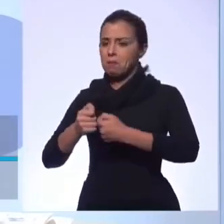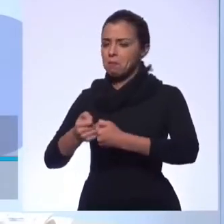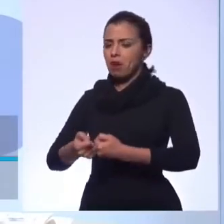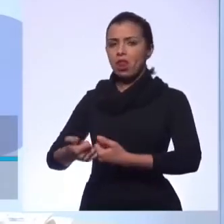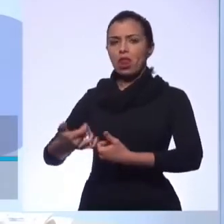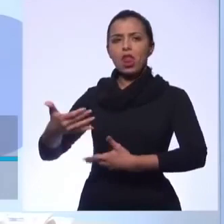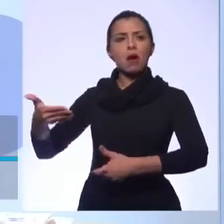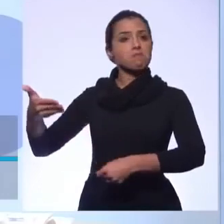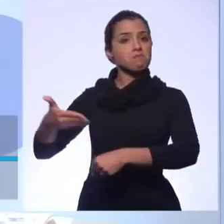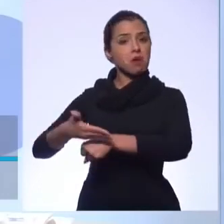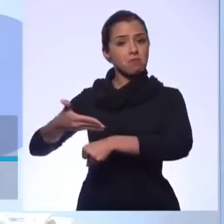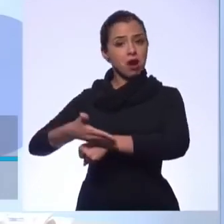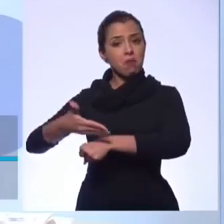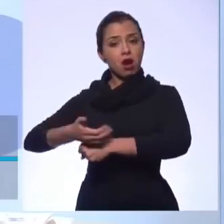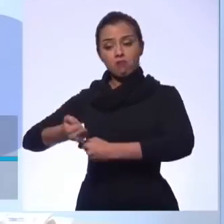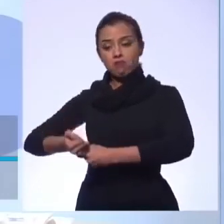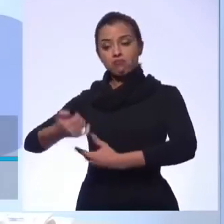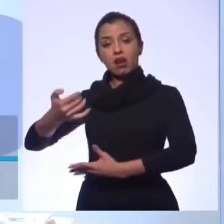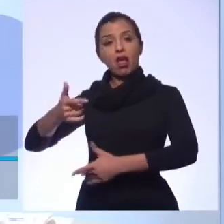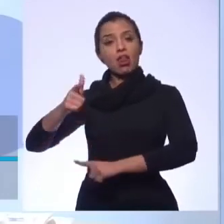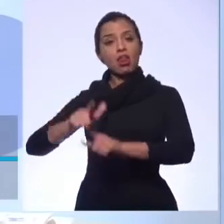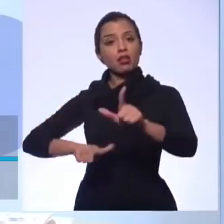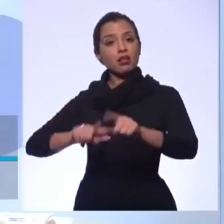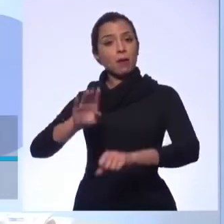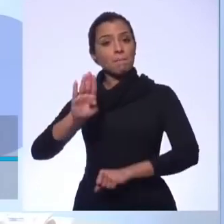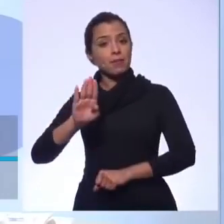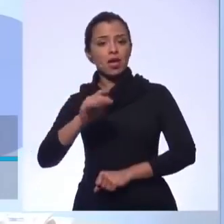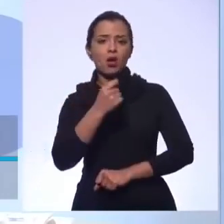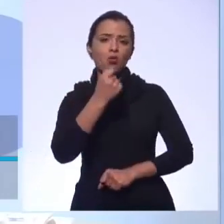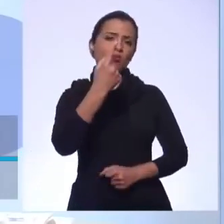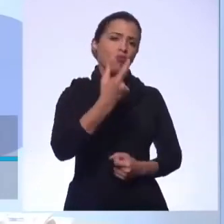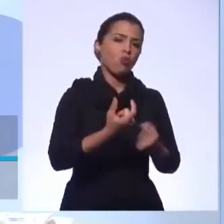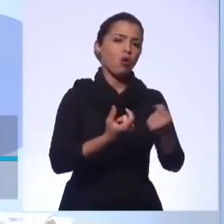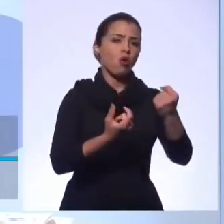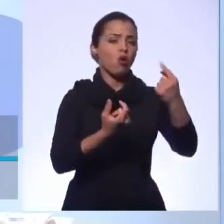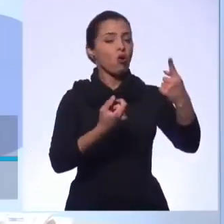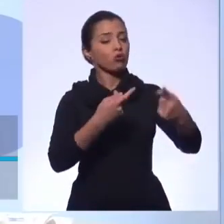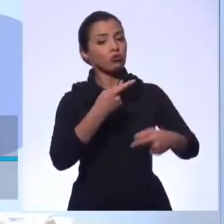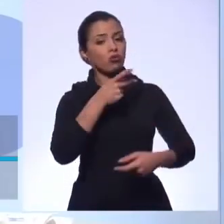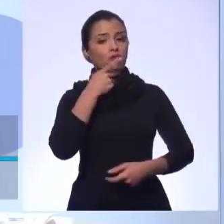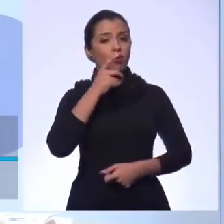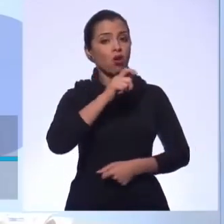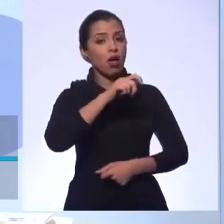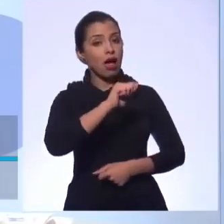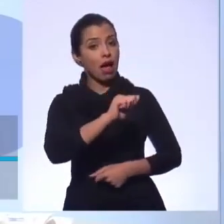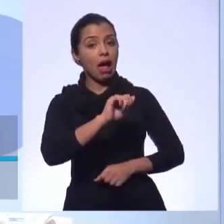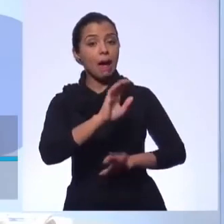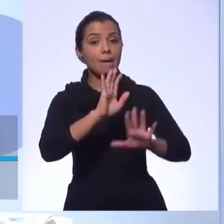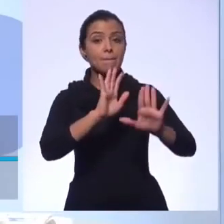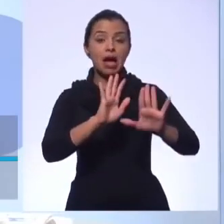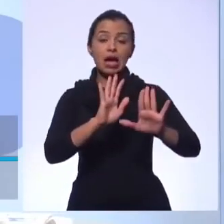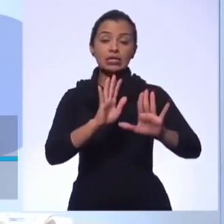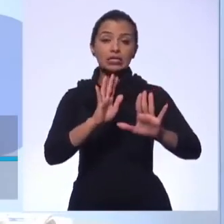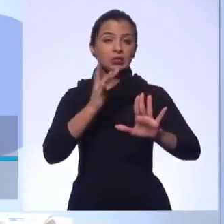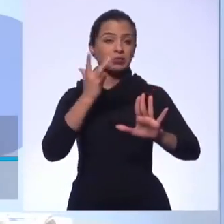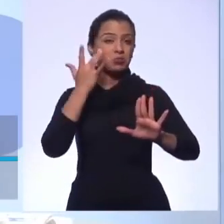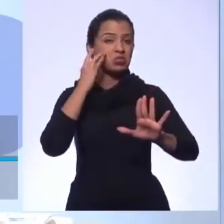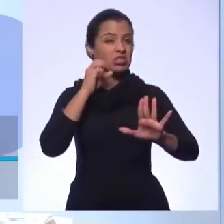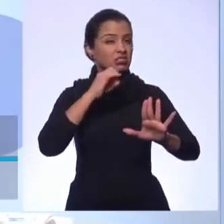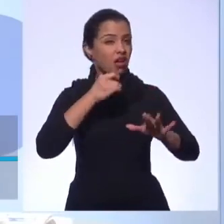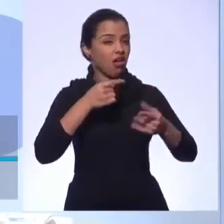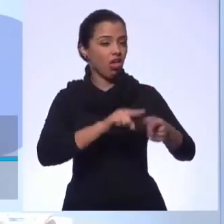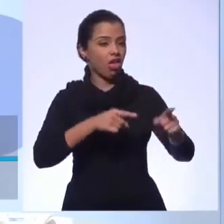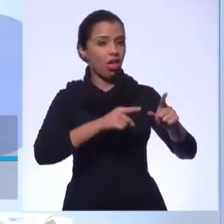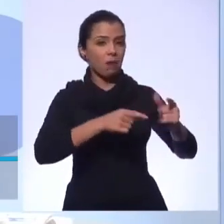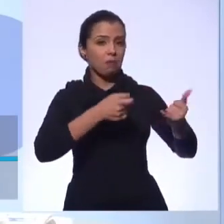Várias participações aqui, todo mundo com B. Alguns aqui, que eu não vou ler o nome, escreveram A, mas não sei se fizeram de brincadeira e